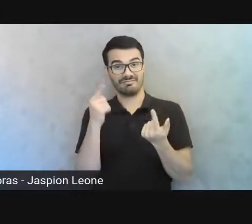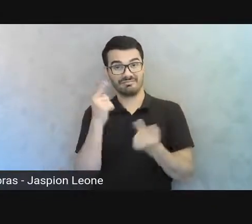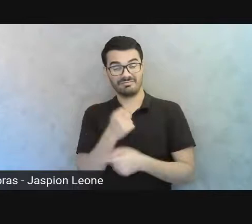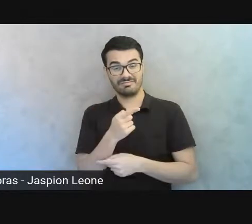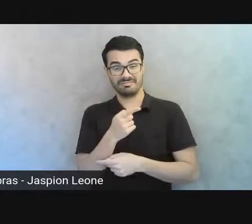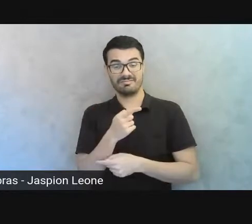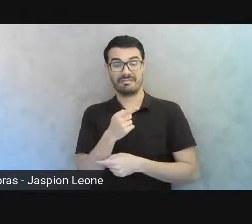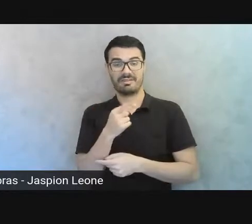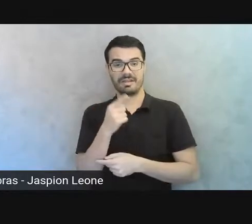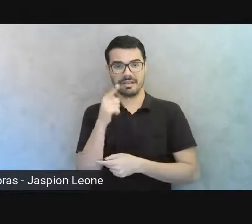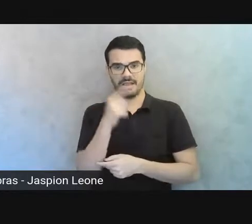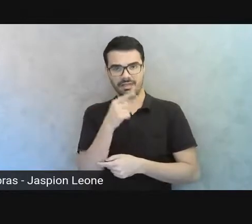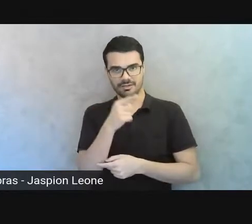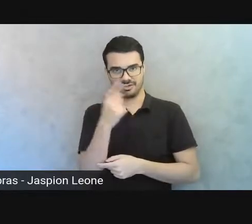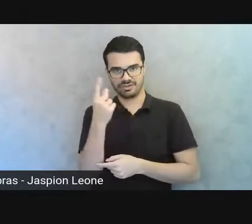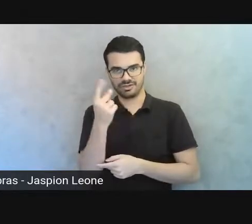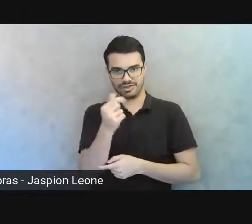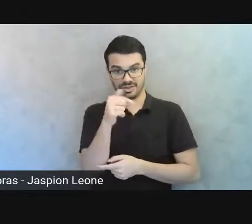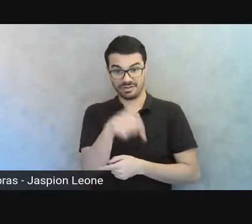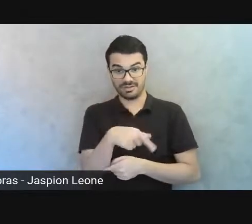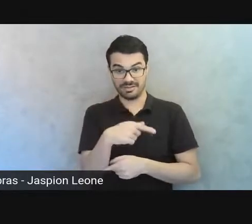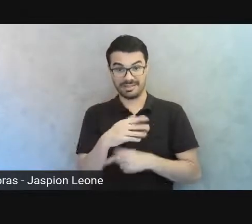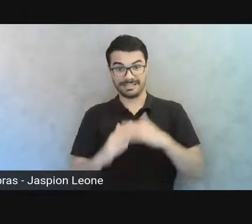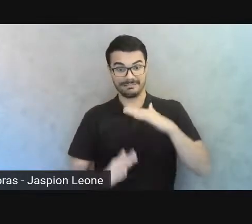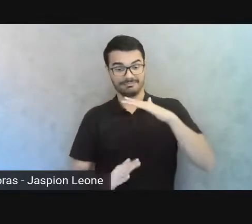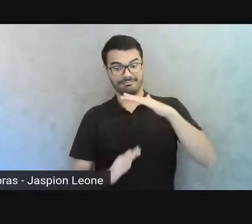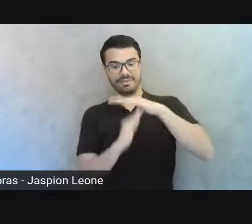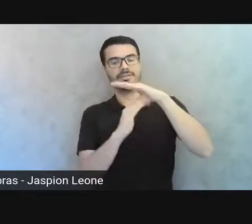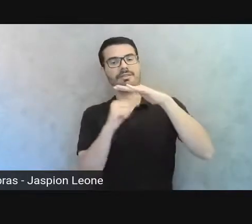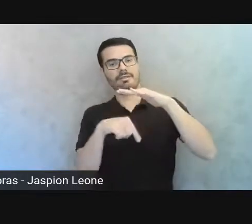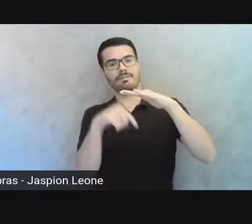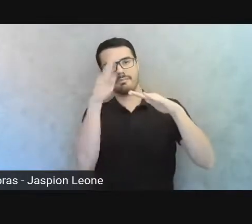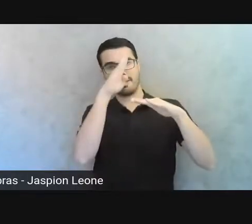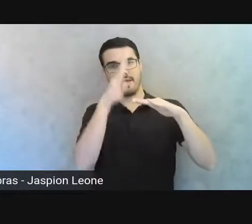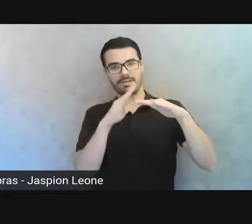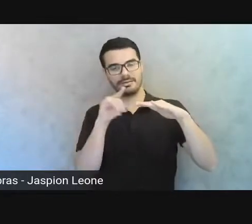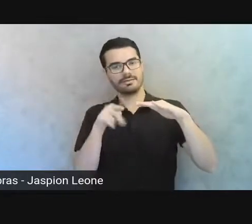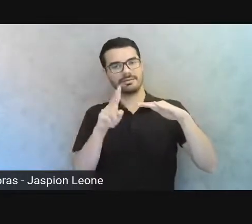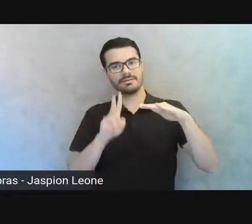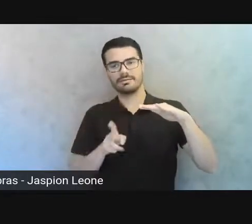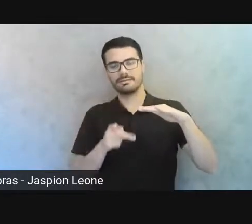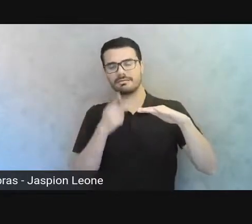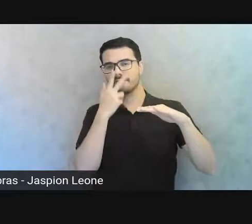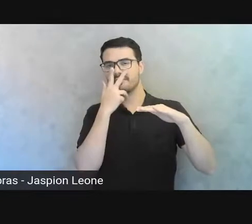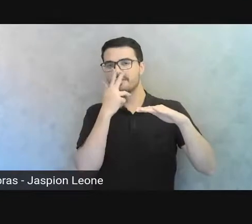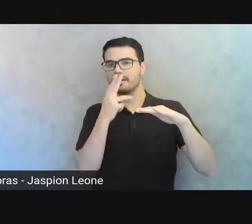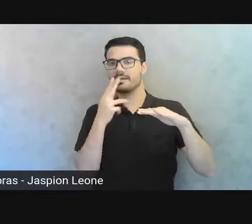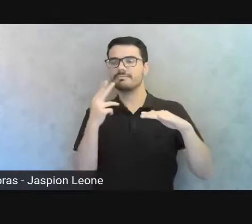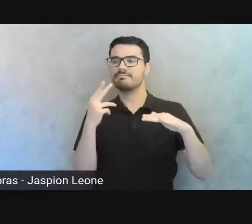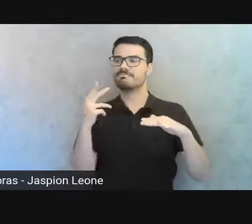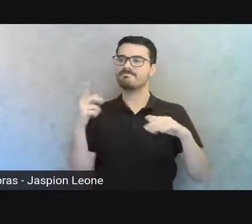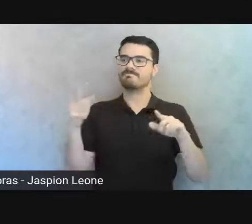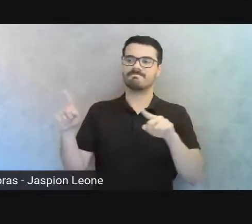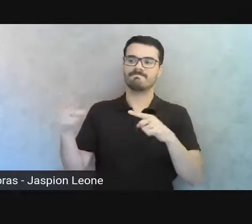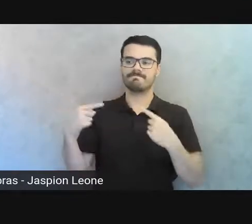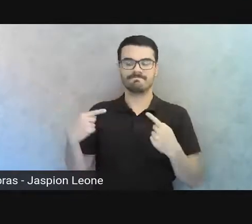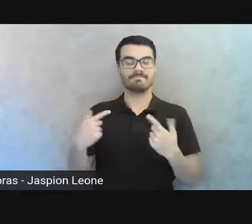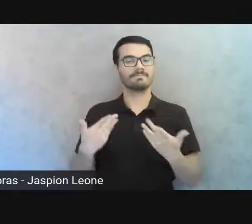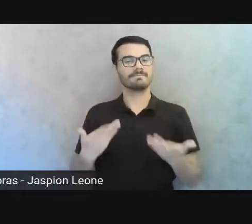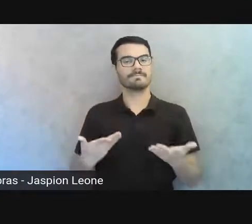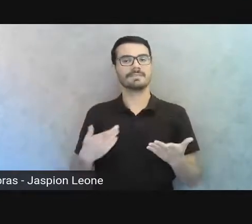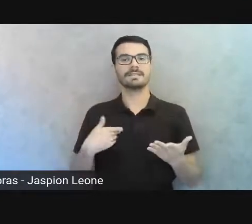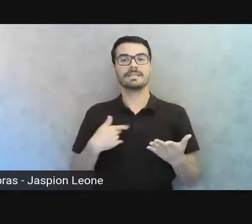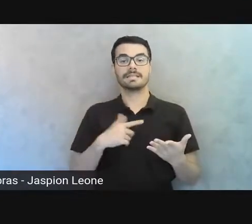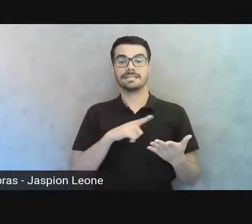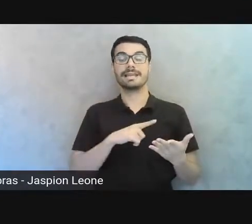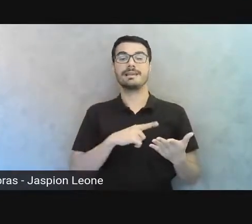era a referência do teto brasileiro, é algo constante, né? E você acaba favorecendo o peso